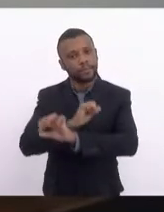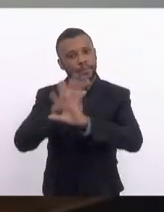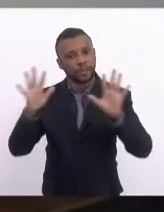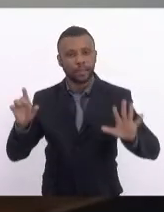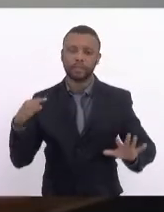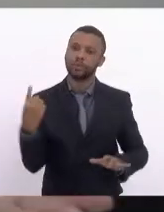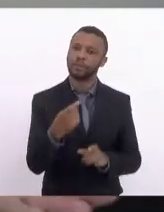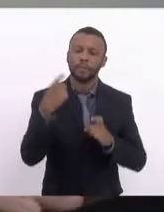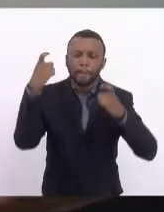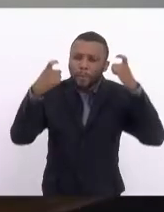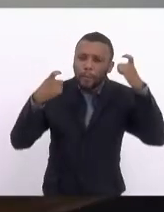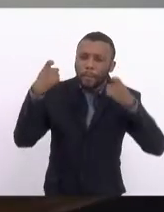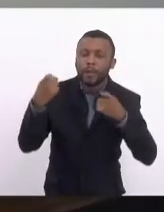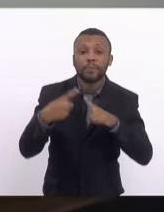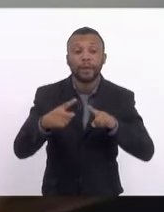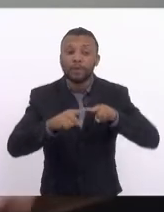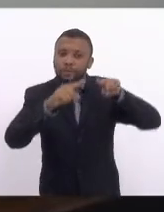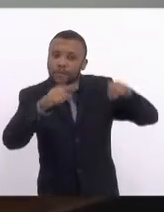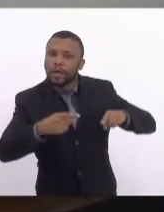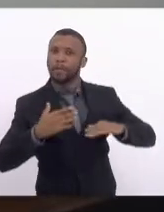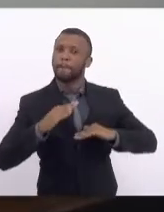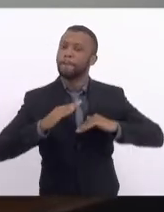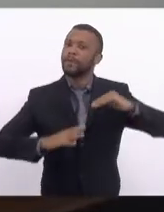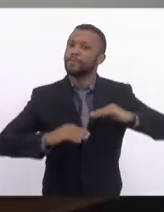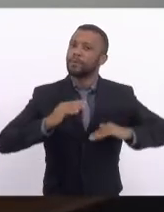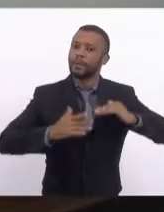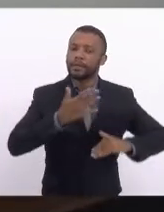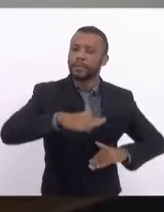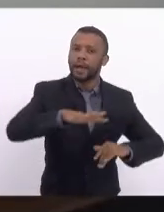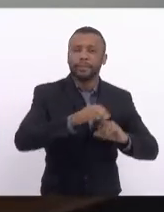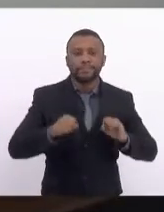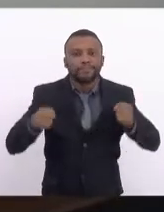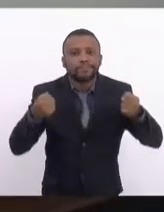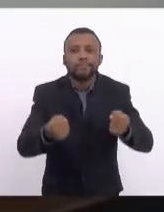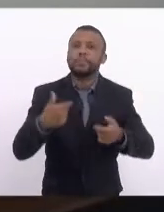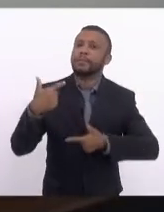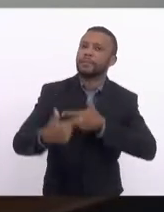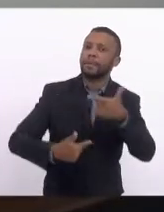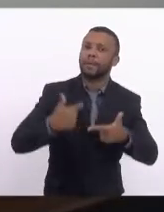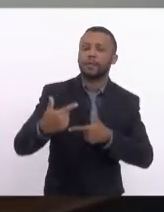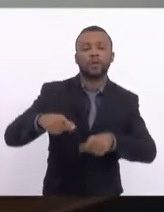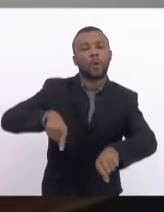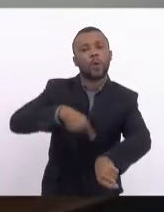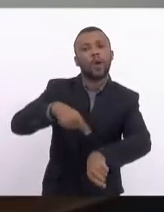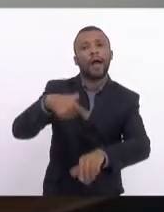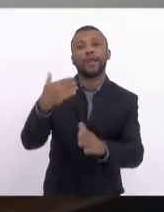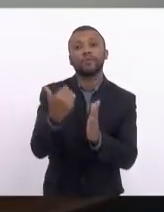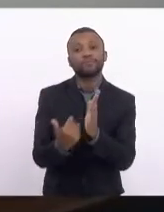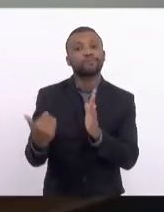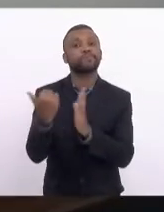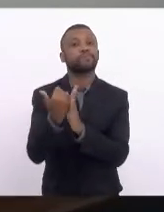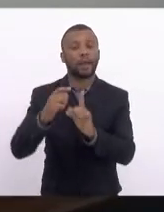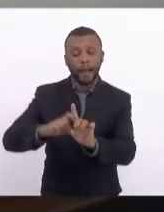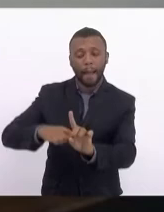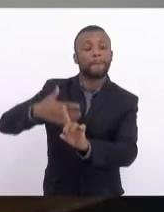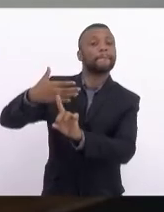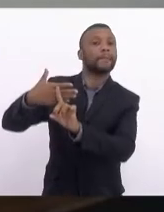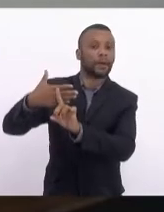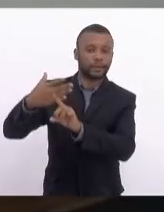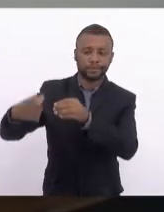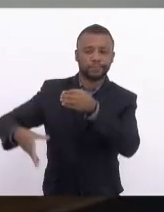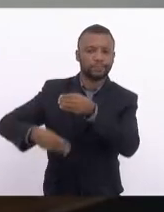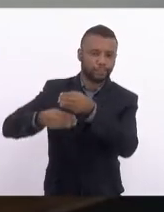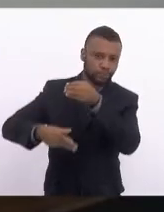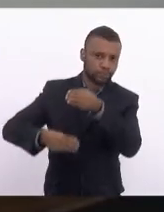são trabalhadores profissionais que estão se dedicando em horários adicionais, né, ao seu trabalho na cidade